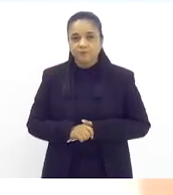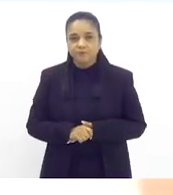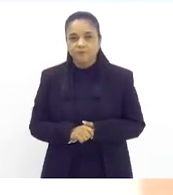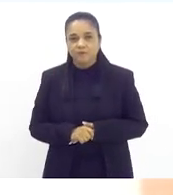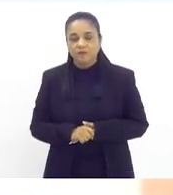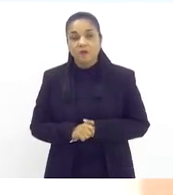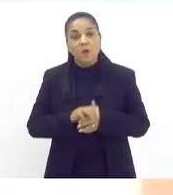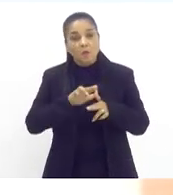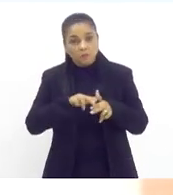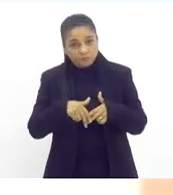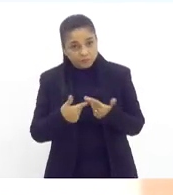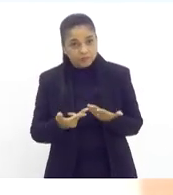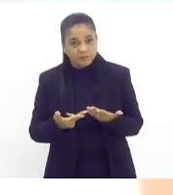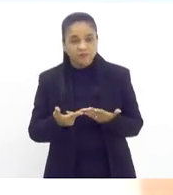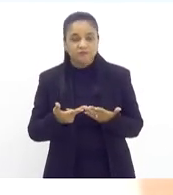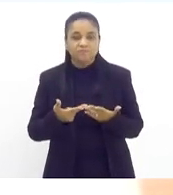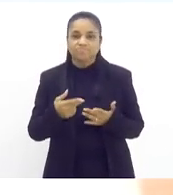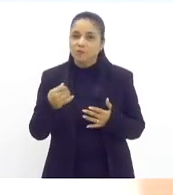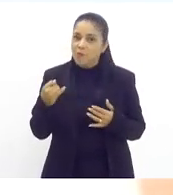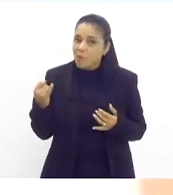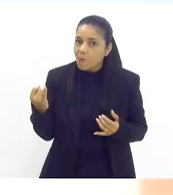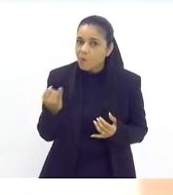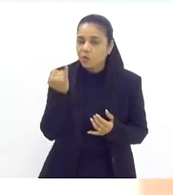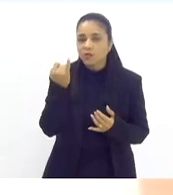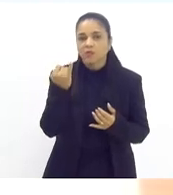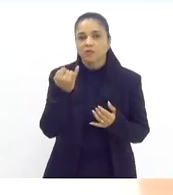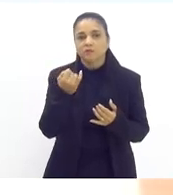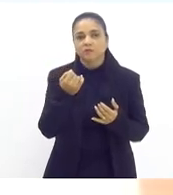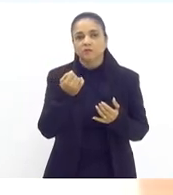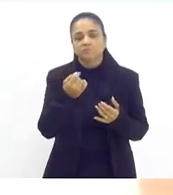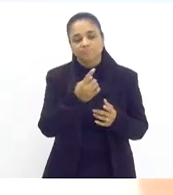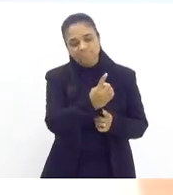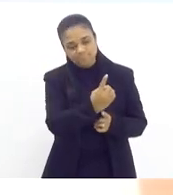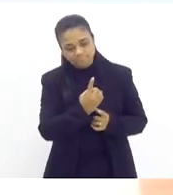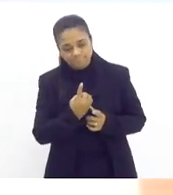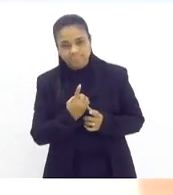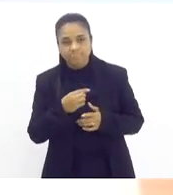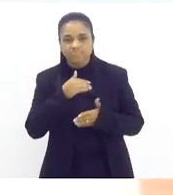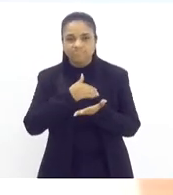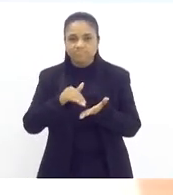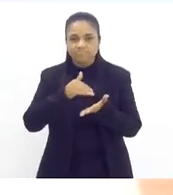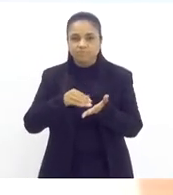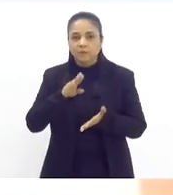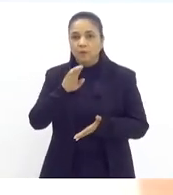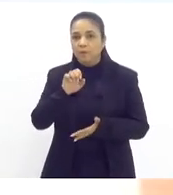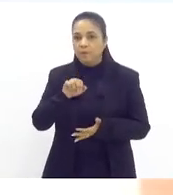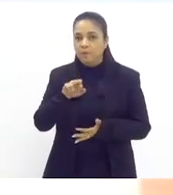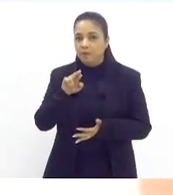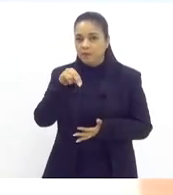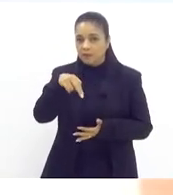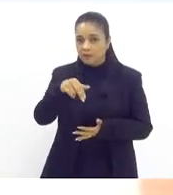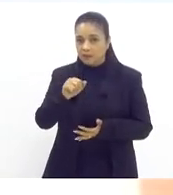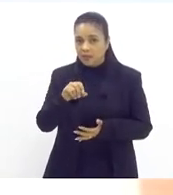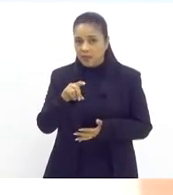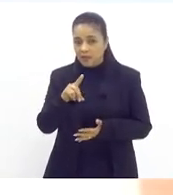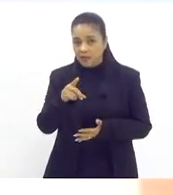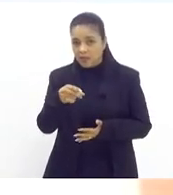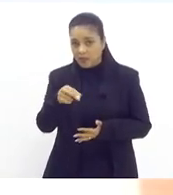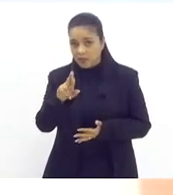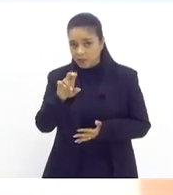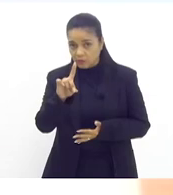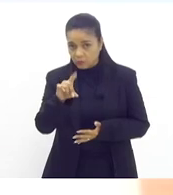E por isso mesmo, né, que foi tão importante a vinda do secretário Bernard Api a essa casa para